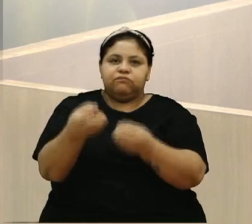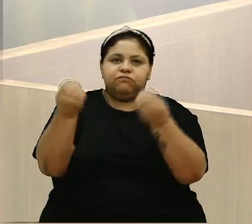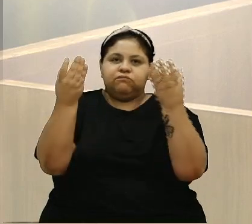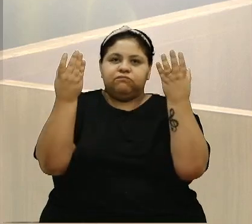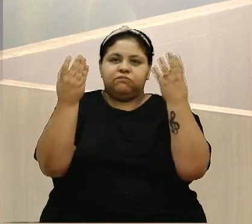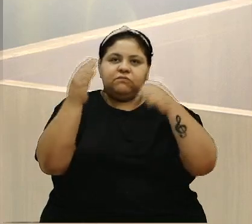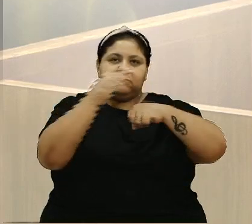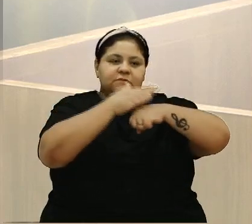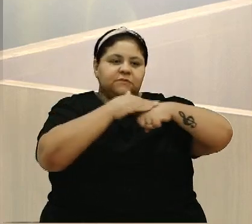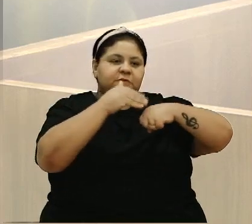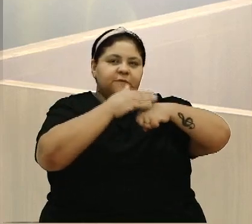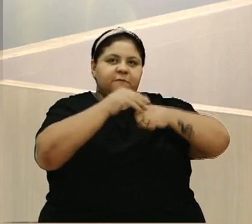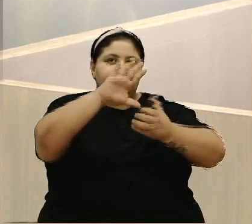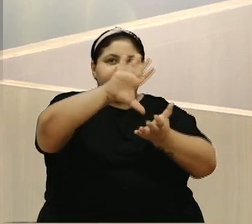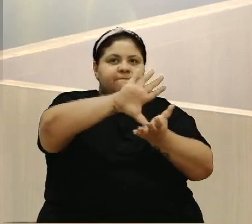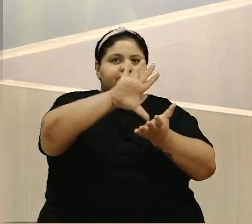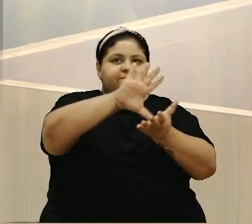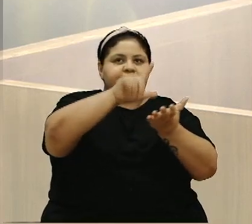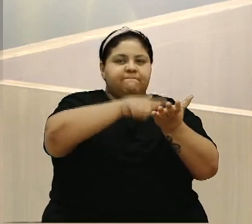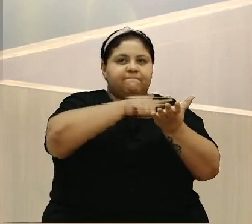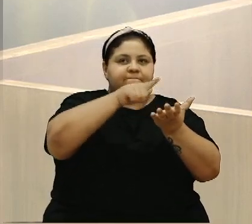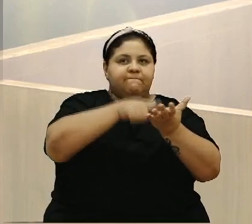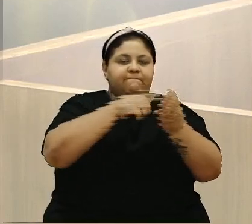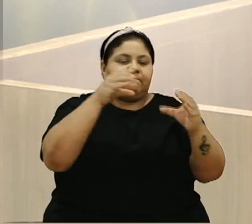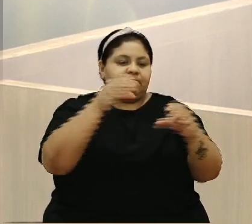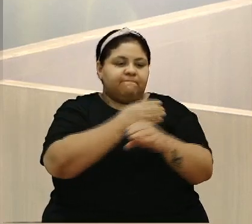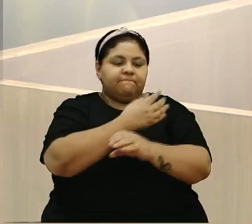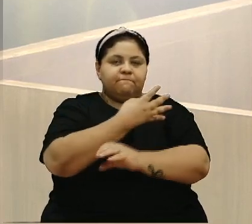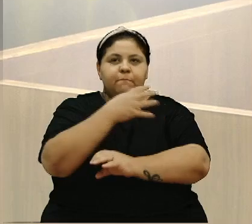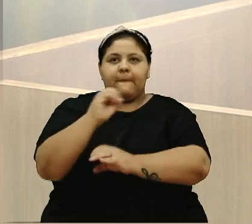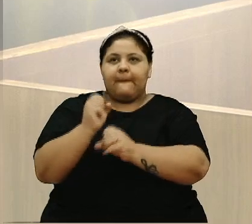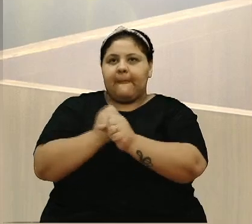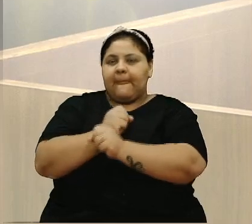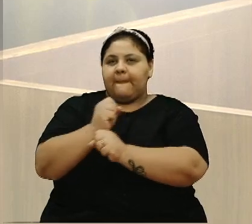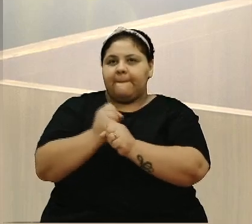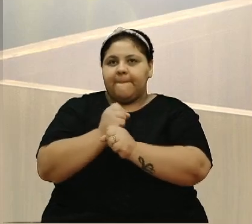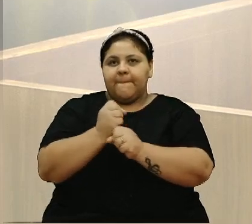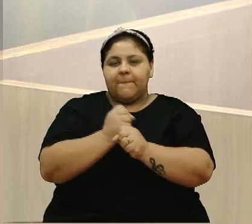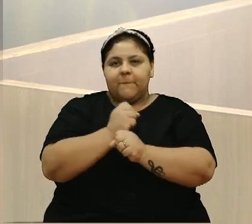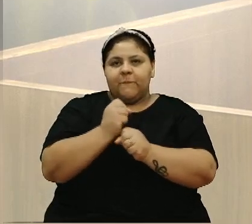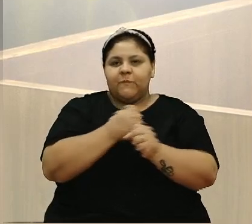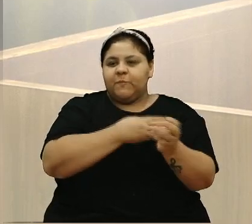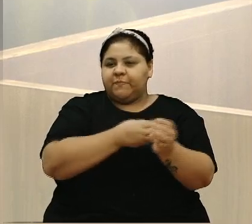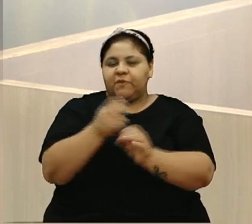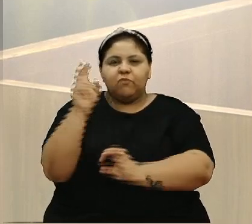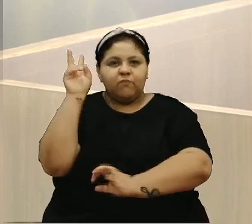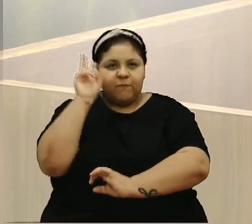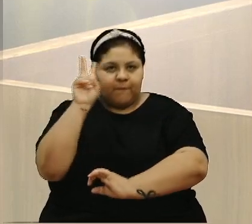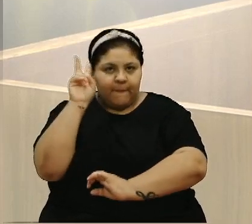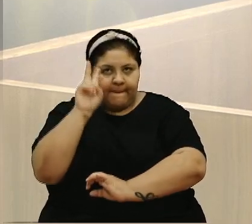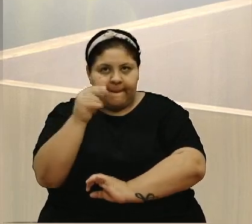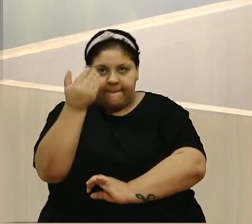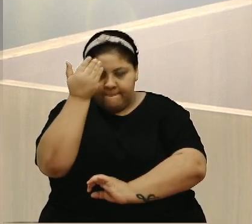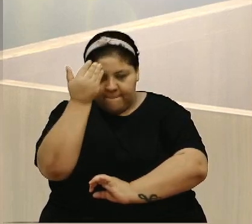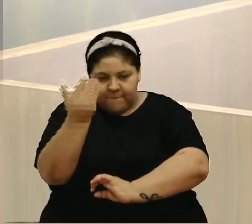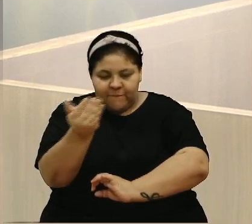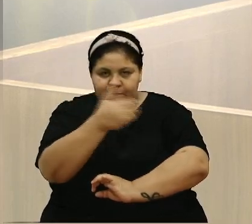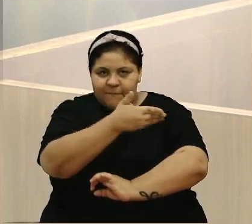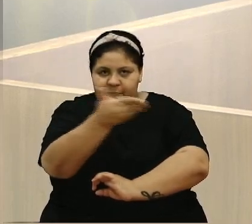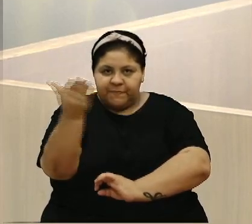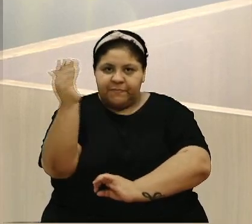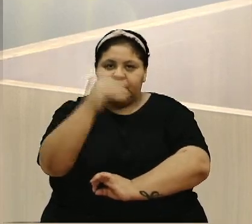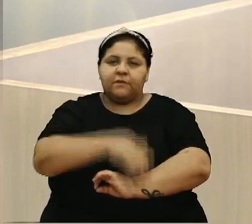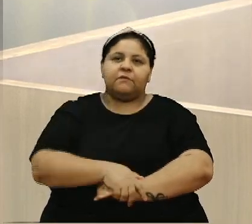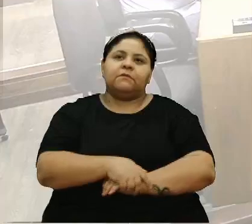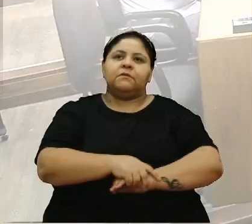nossa querida Feira do Livro, que completa 40 anos de edições de muita história. Muito obrigada, pessoal.